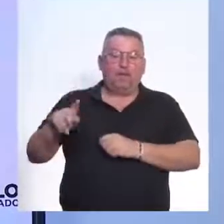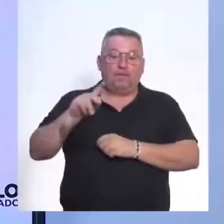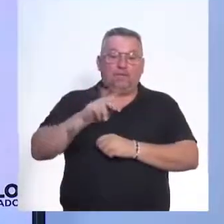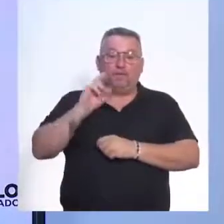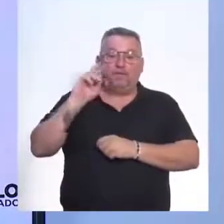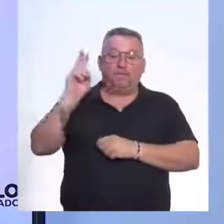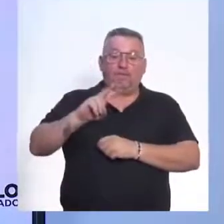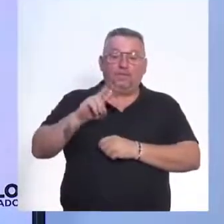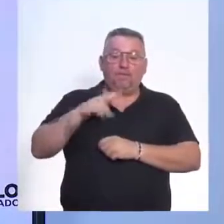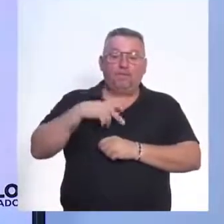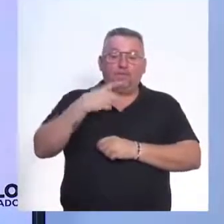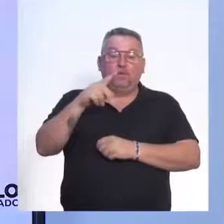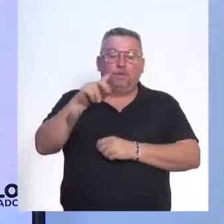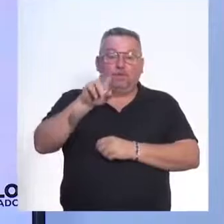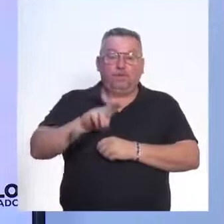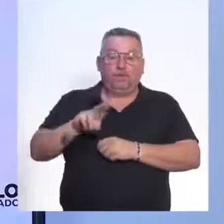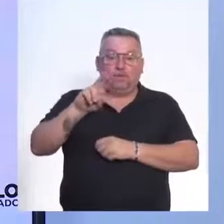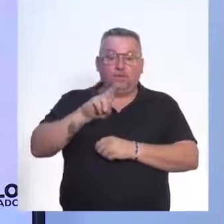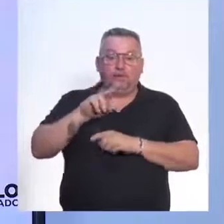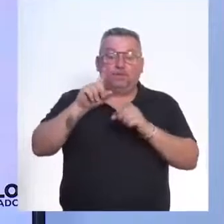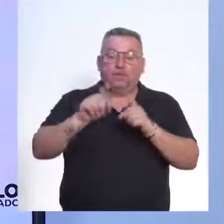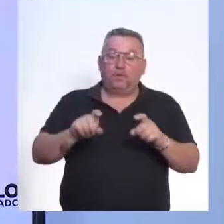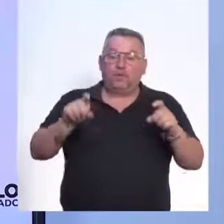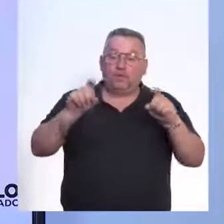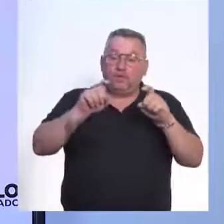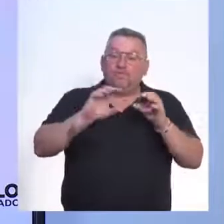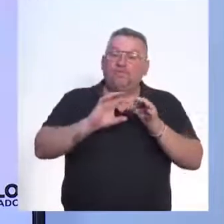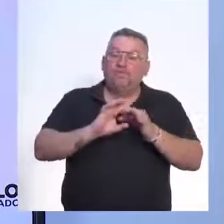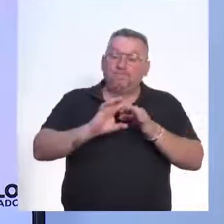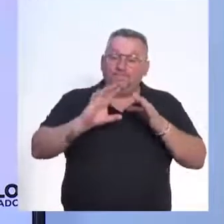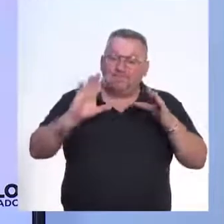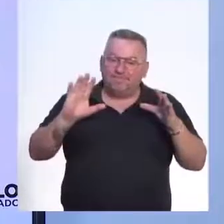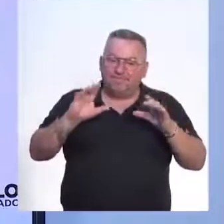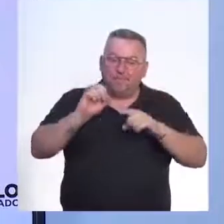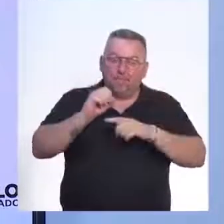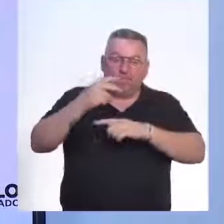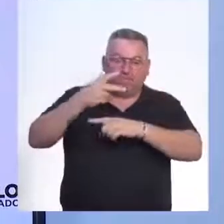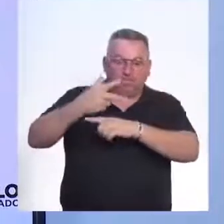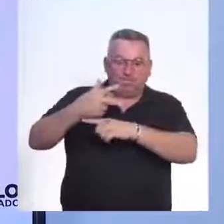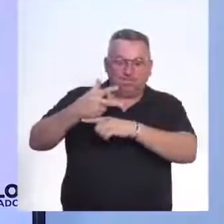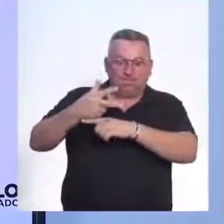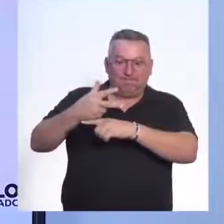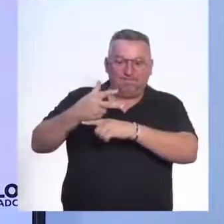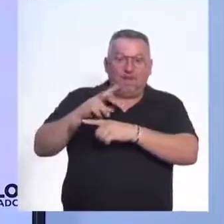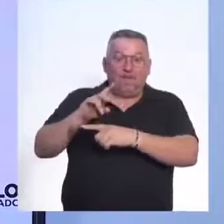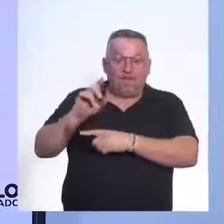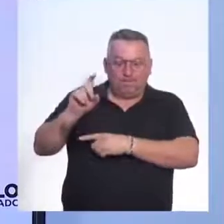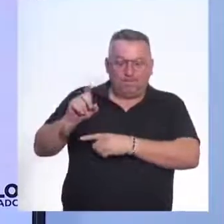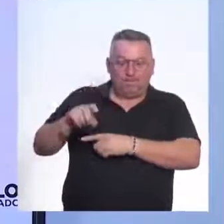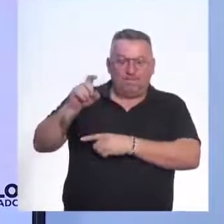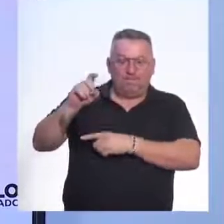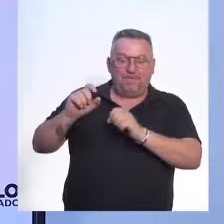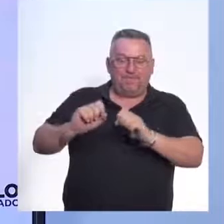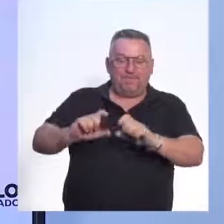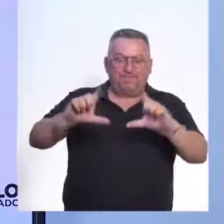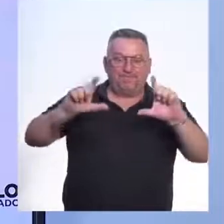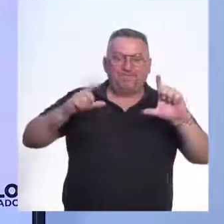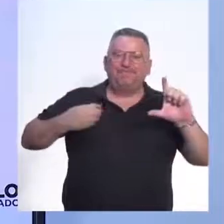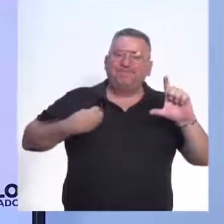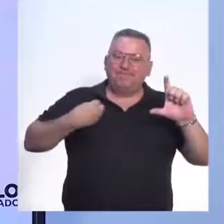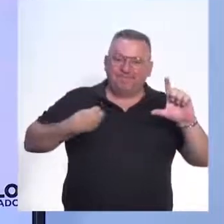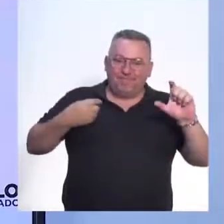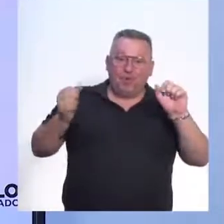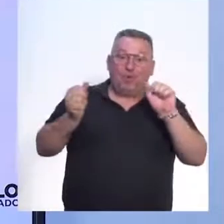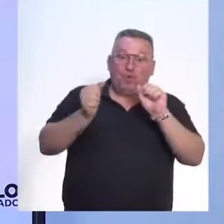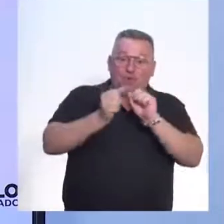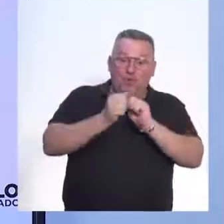lá no seu aplicativo ou no seu computador autorizar a transmissão, vai clicar e vai aparecer aqui conosco ao vivo.